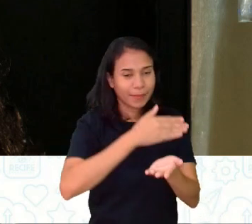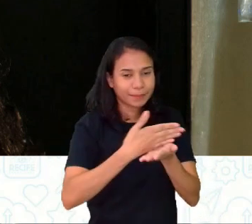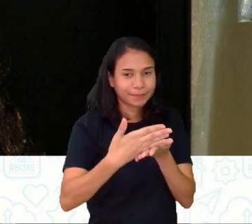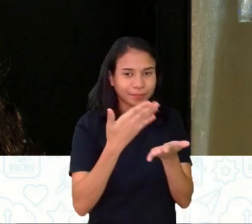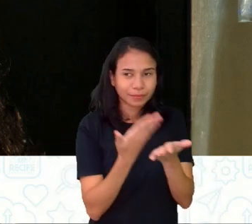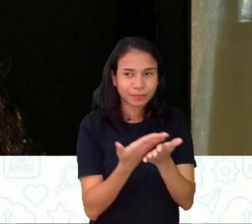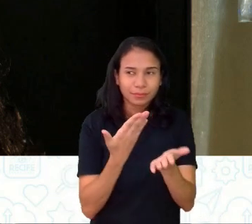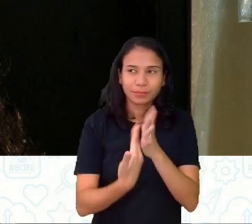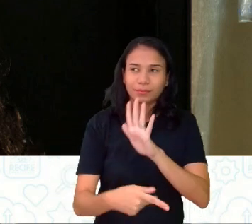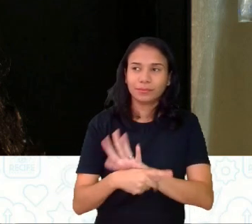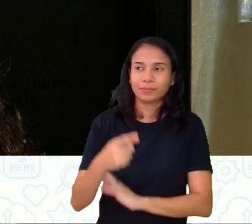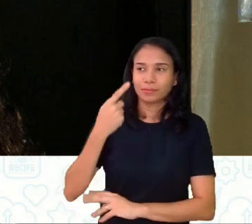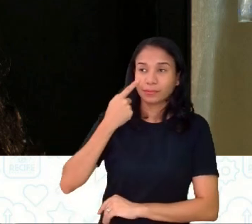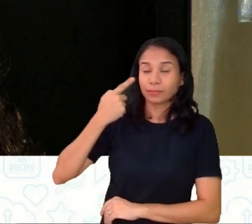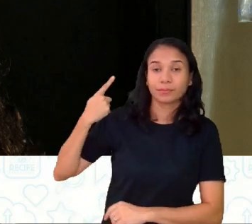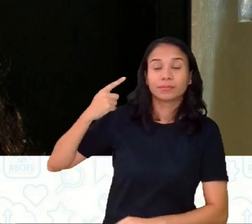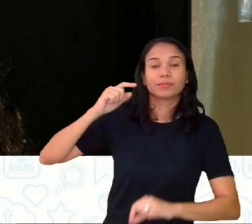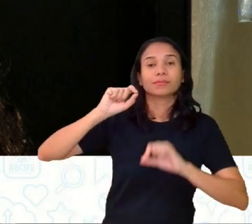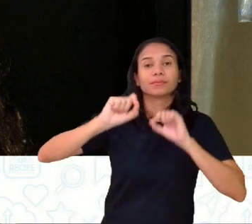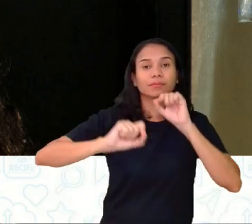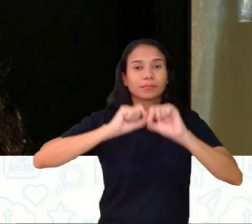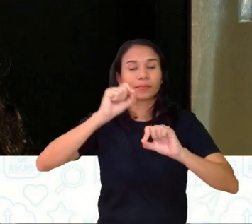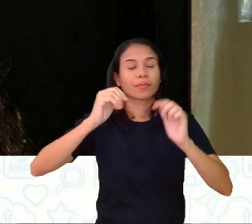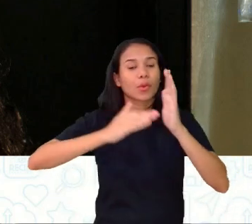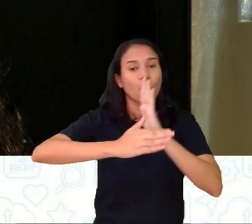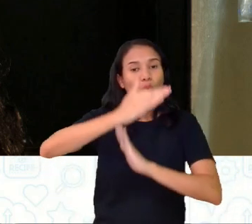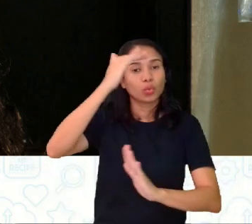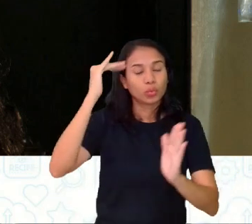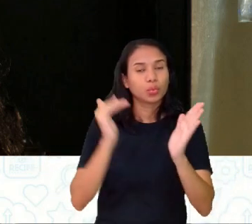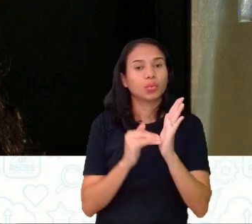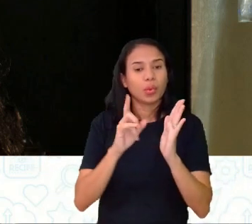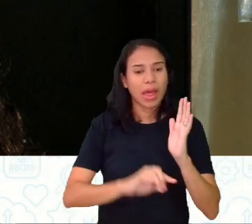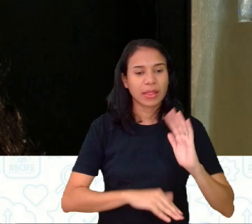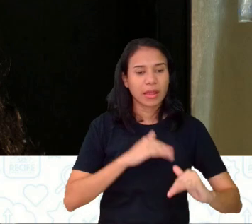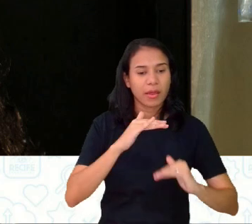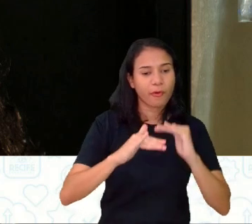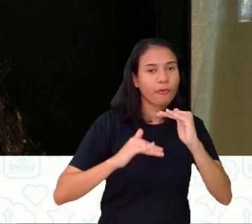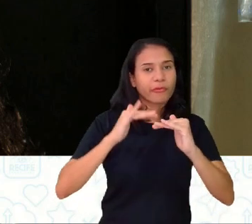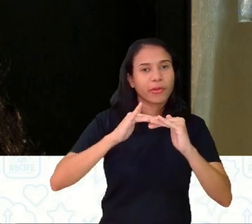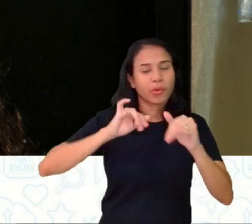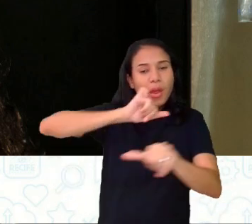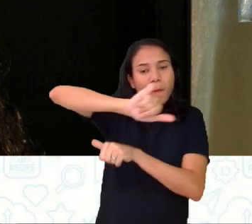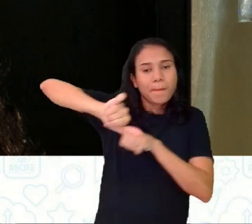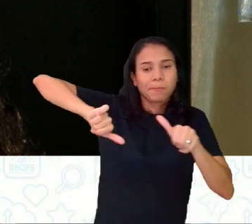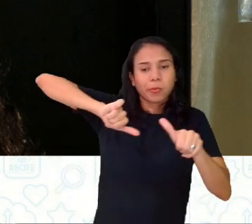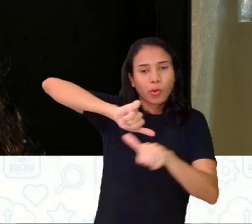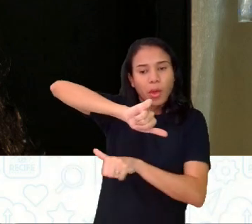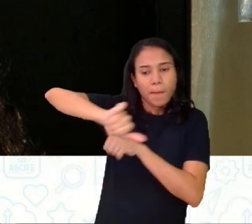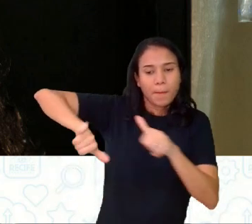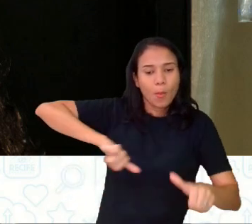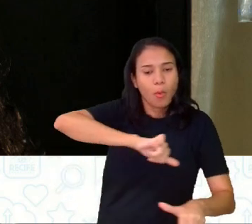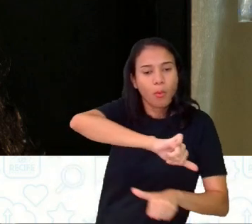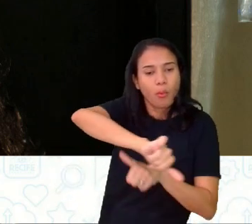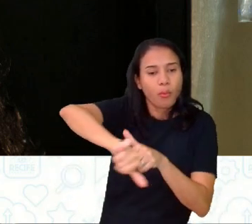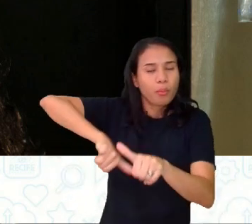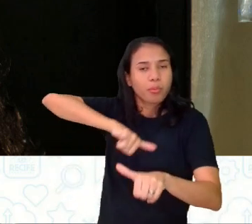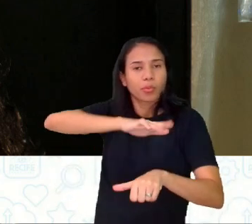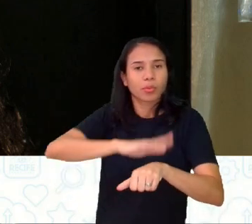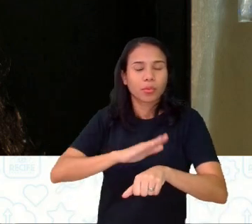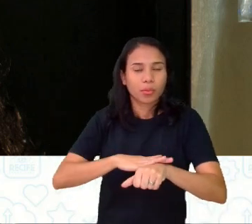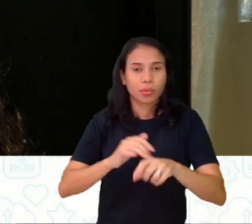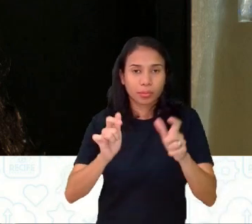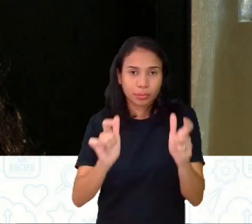né, anteriormente, que tudo é construído dentro desse contexto aí de tempo e espaço,